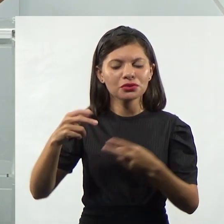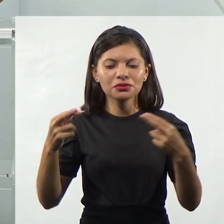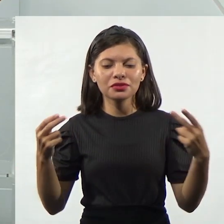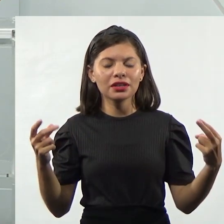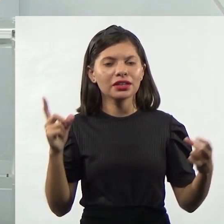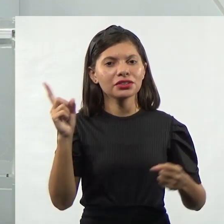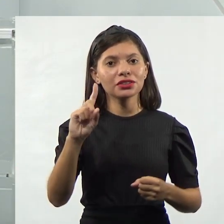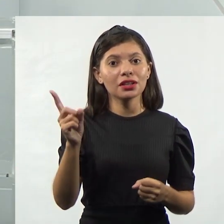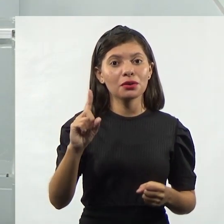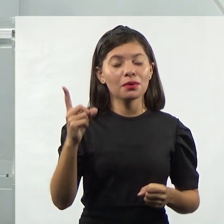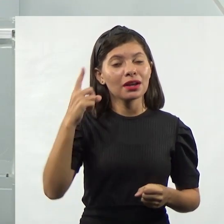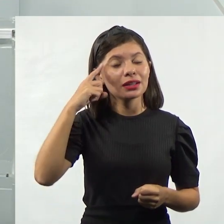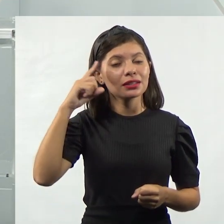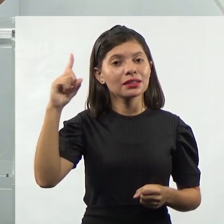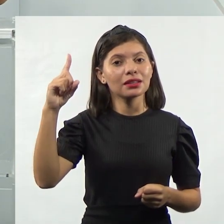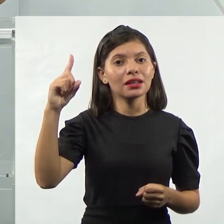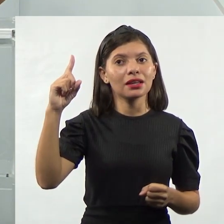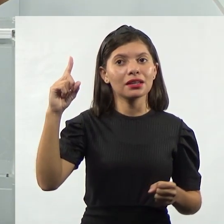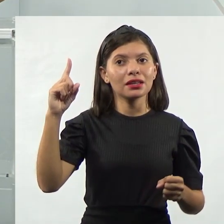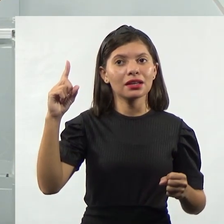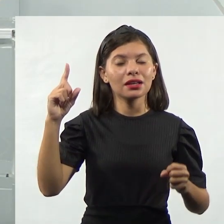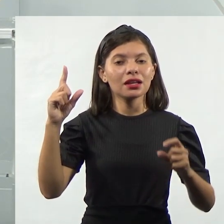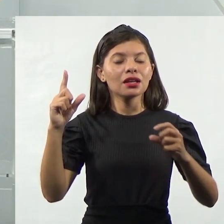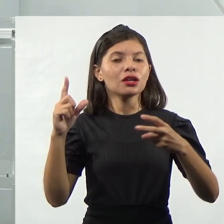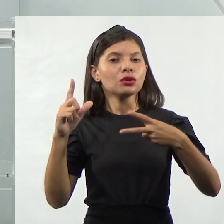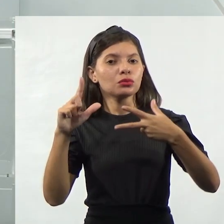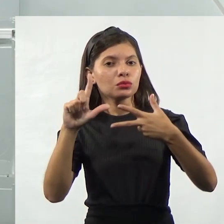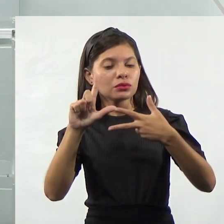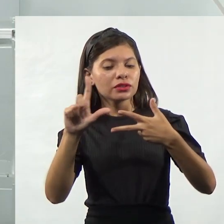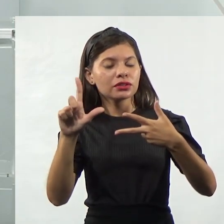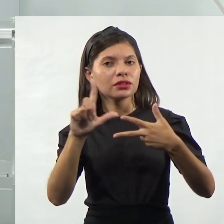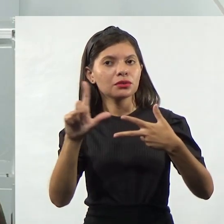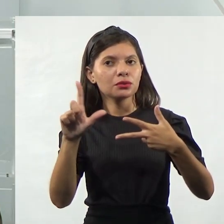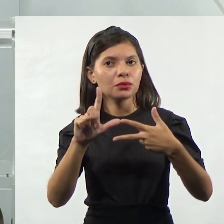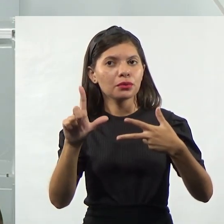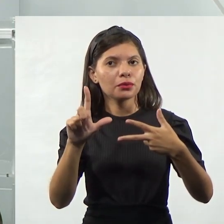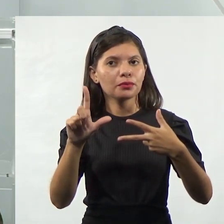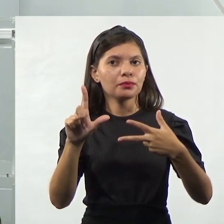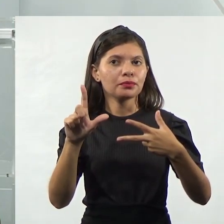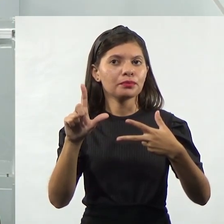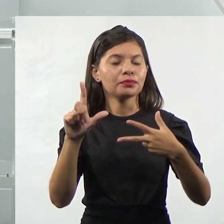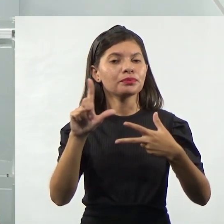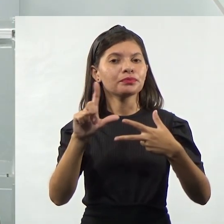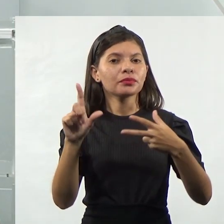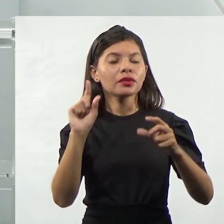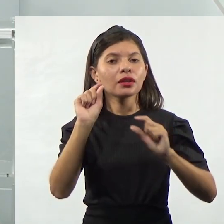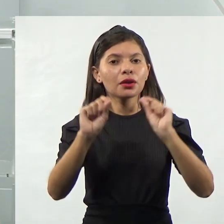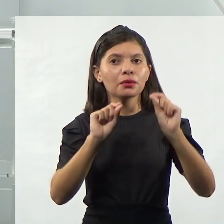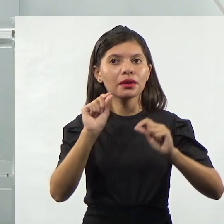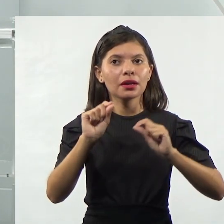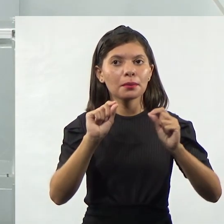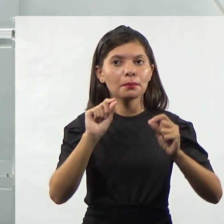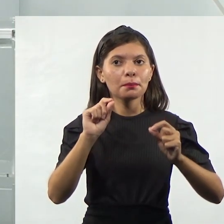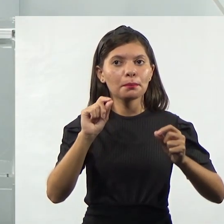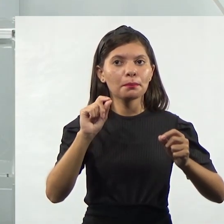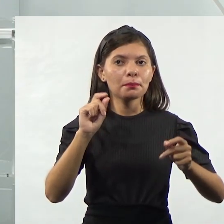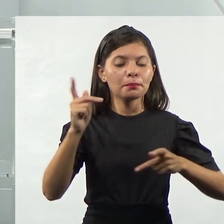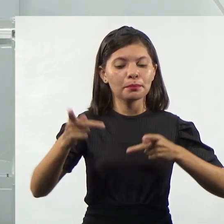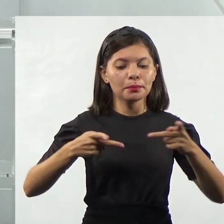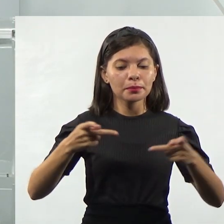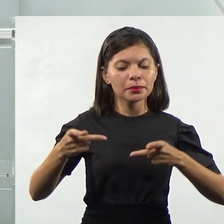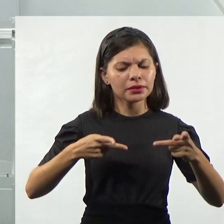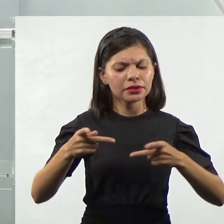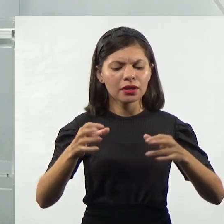de outro mundo. A ideia do legislador, em termos de paradigma,